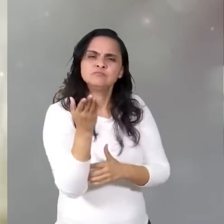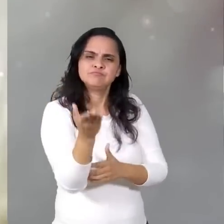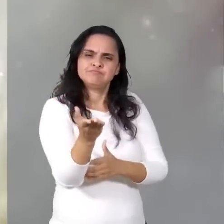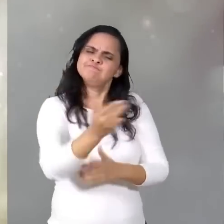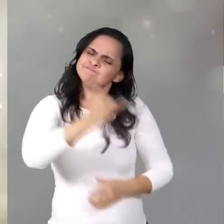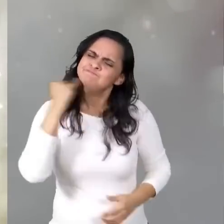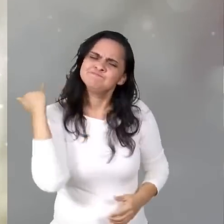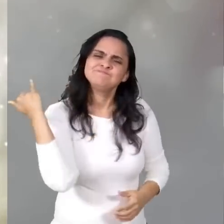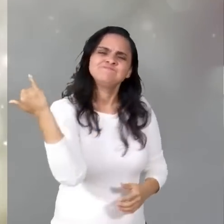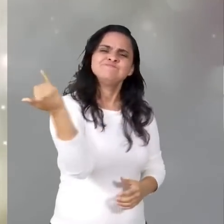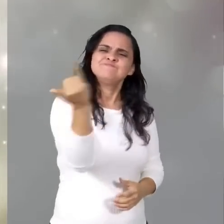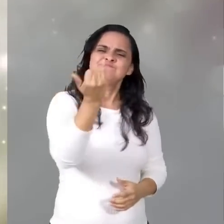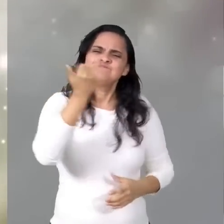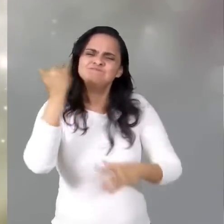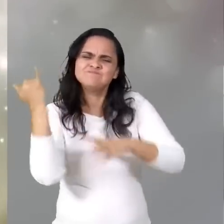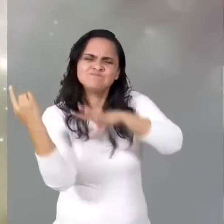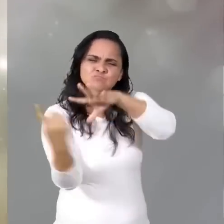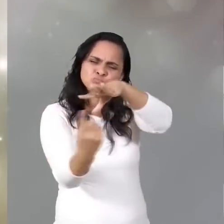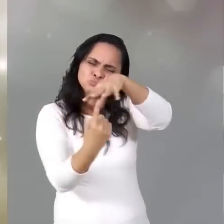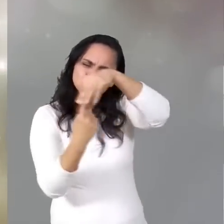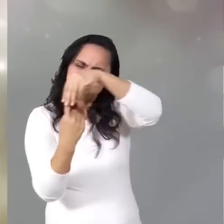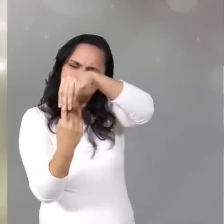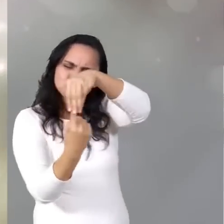És um tesouro